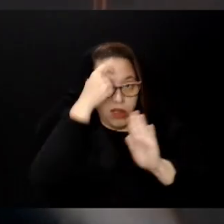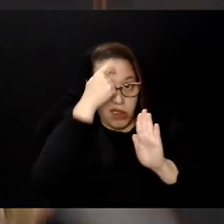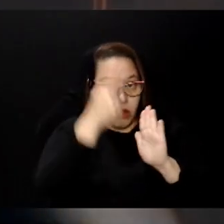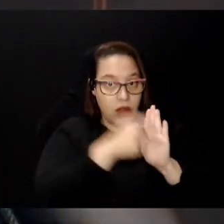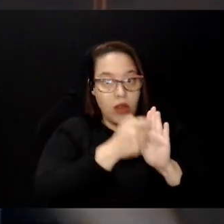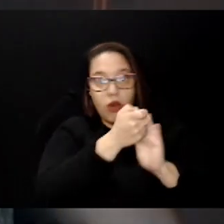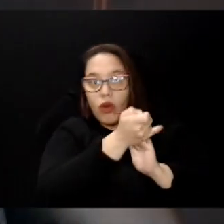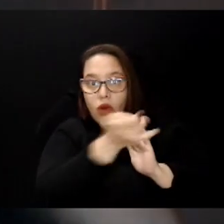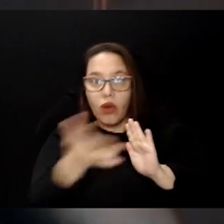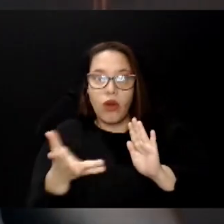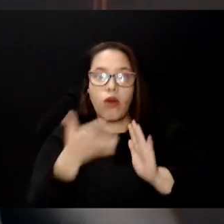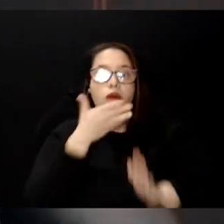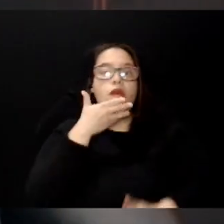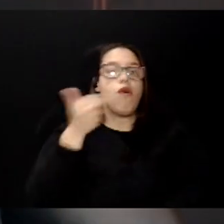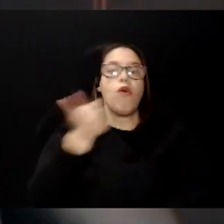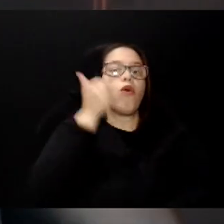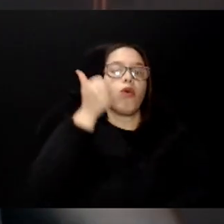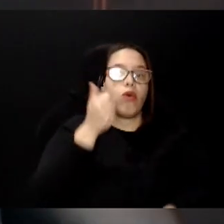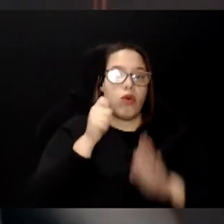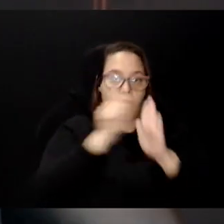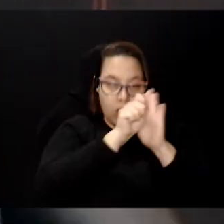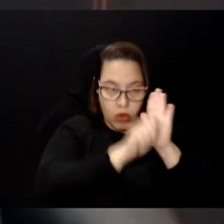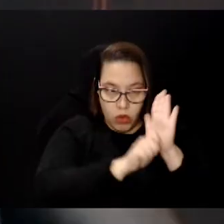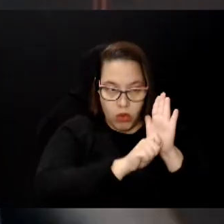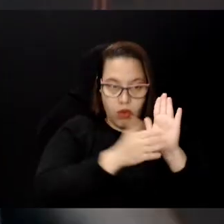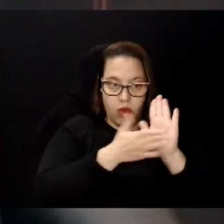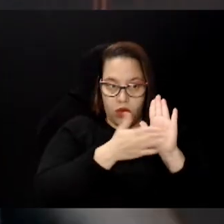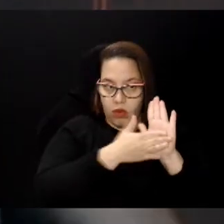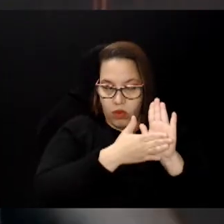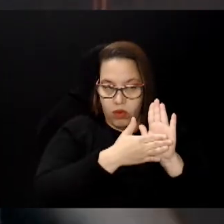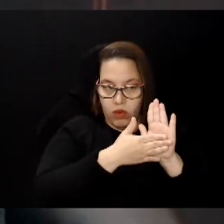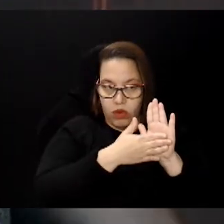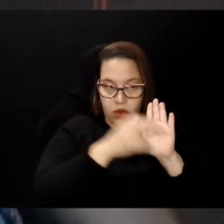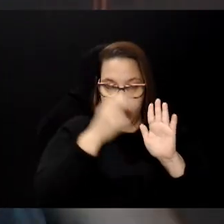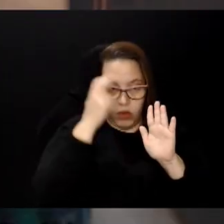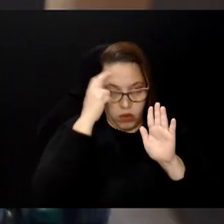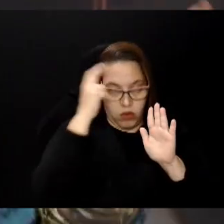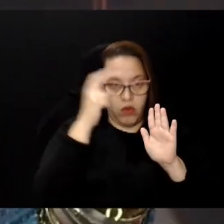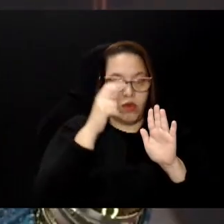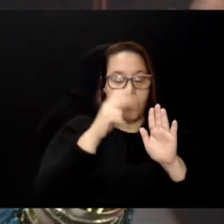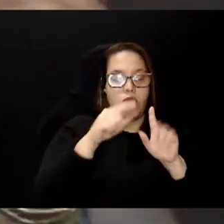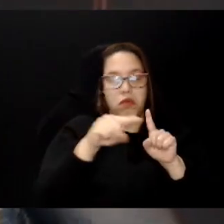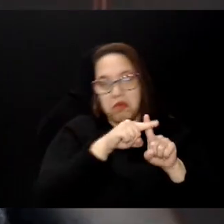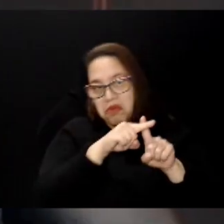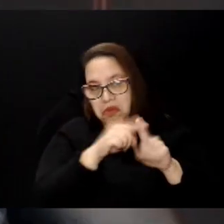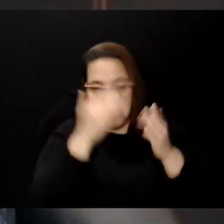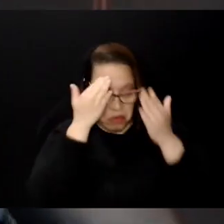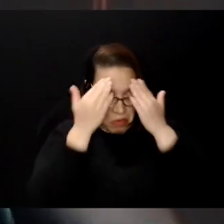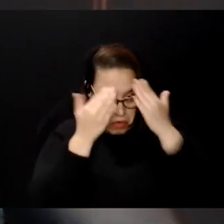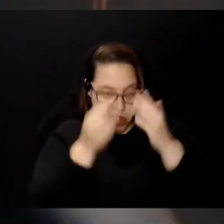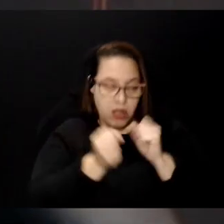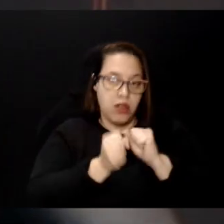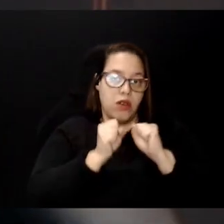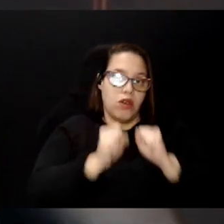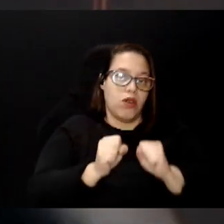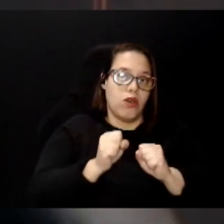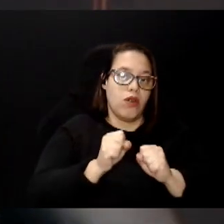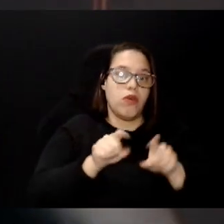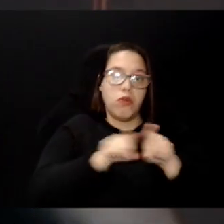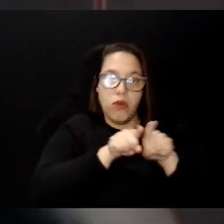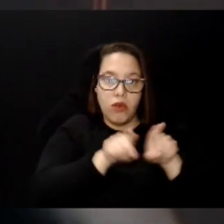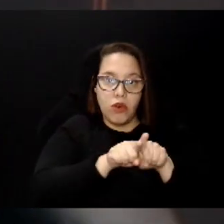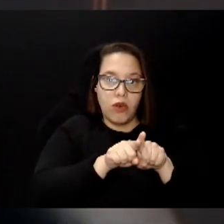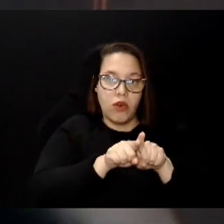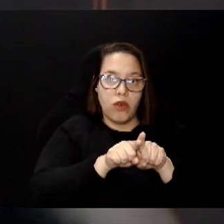melhores artigos sobre psicologia positiva. Eu posso, inclusive, pegar um artigo